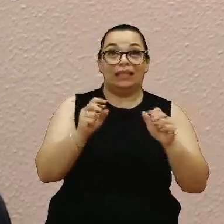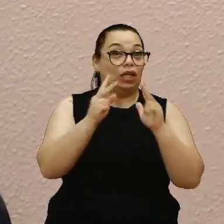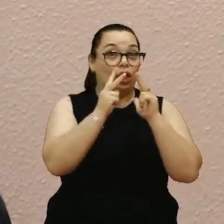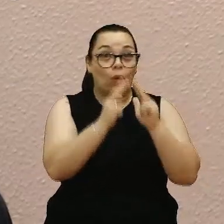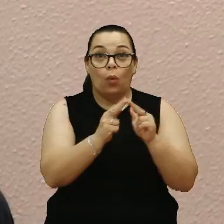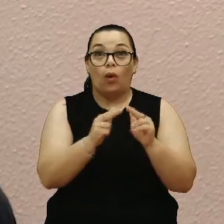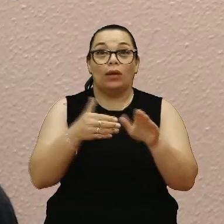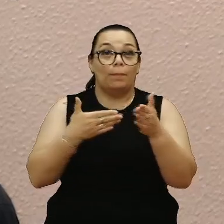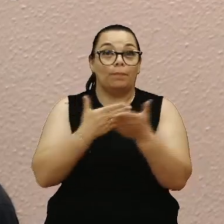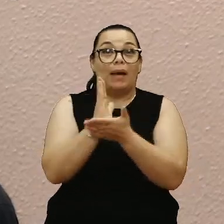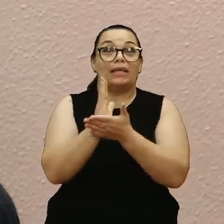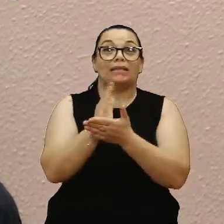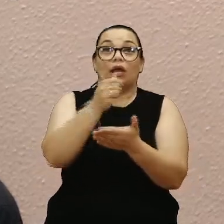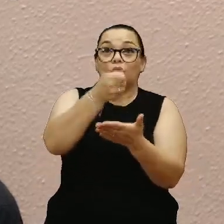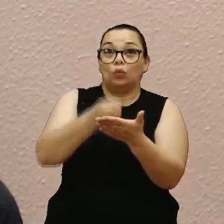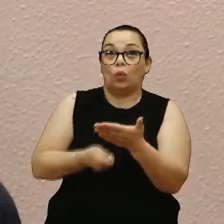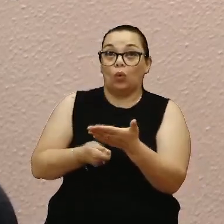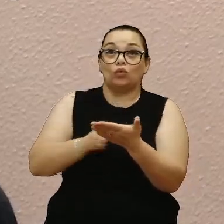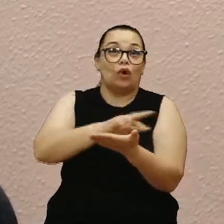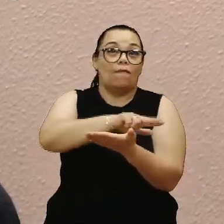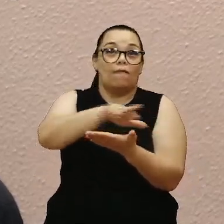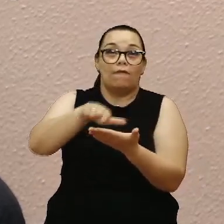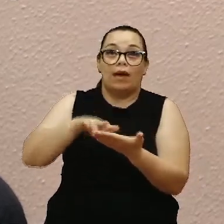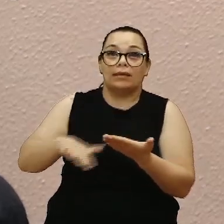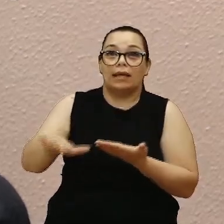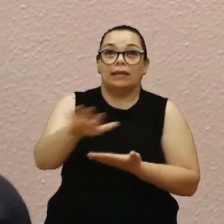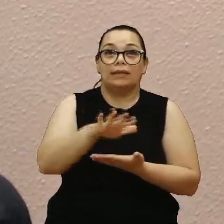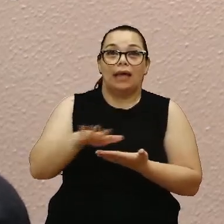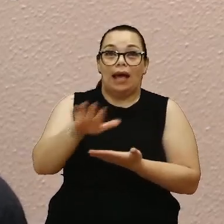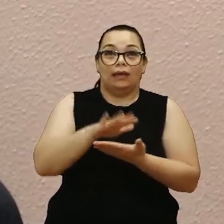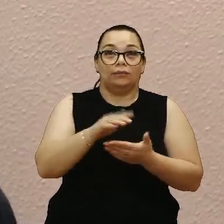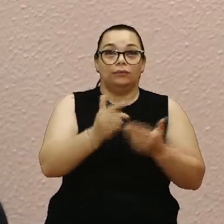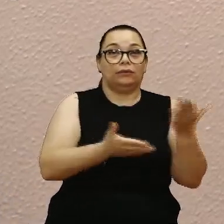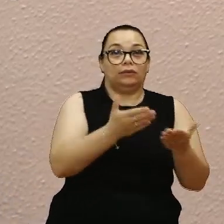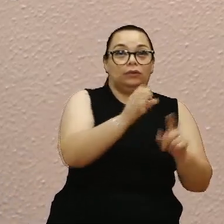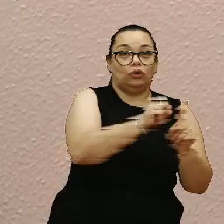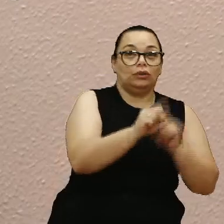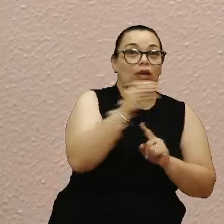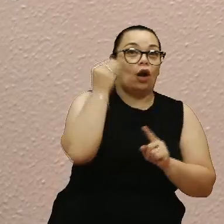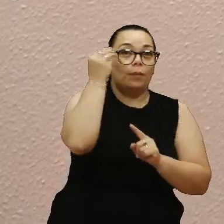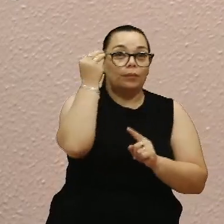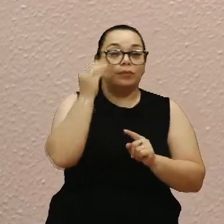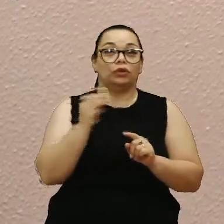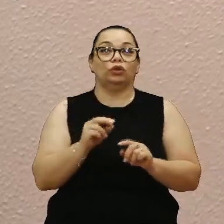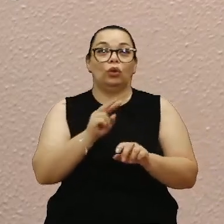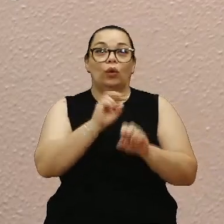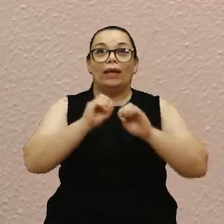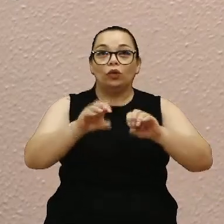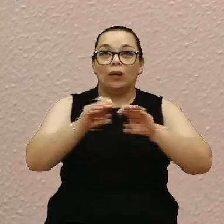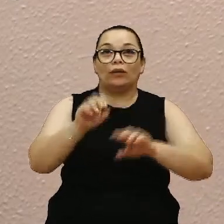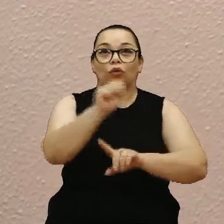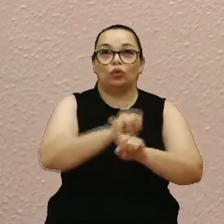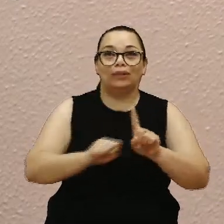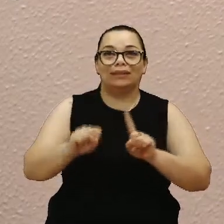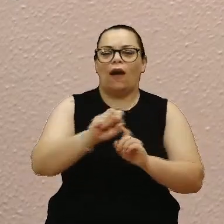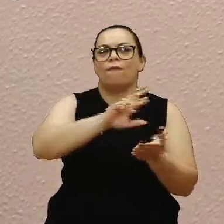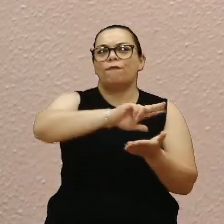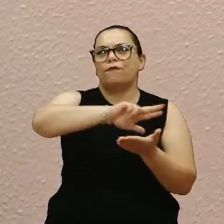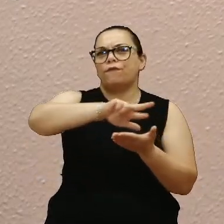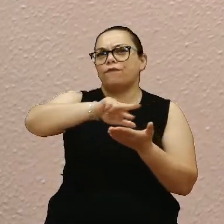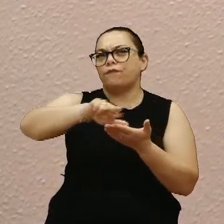profissionais que passaram nesses concursos, que são de diversas áreas. Desde serviço social, psicologia, recepção, educador social, tem